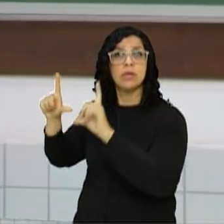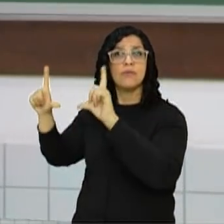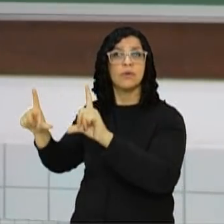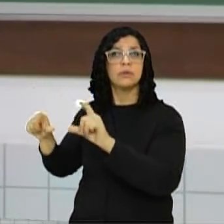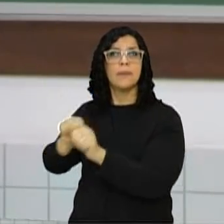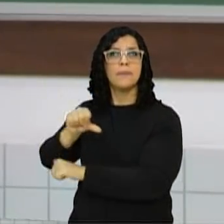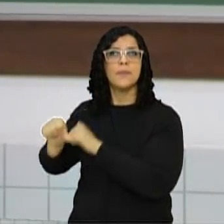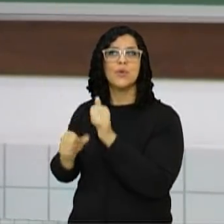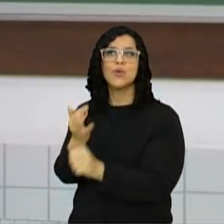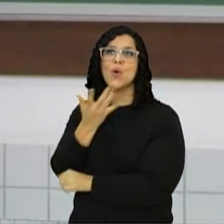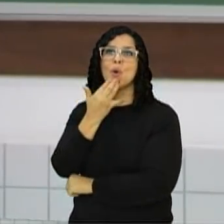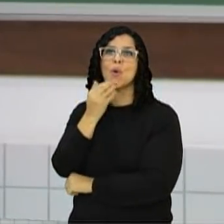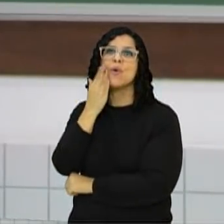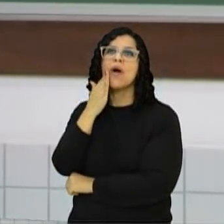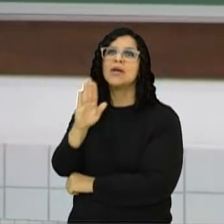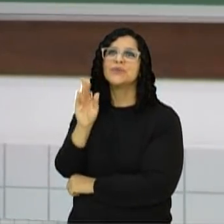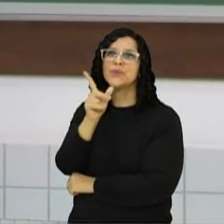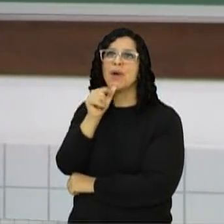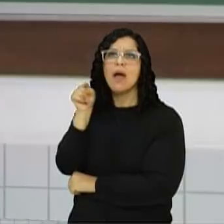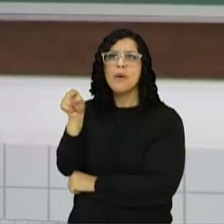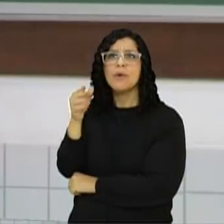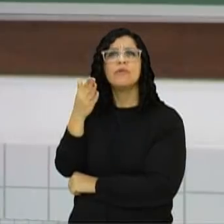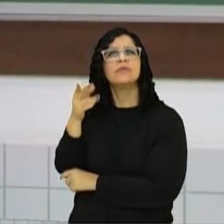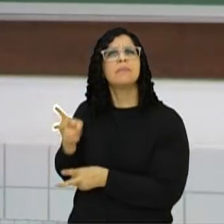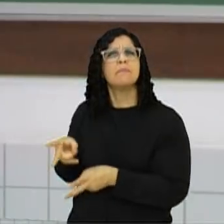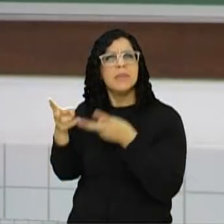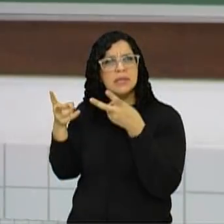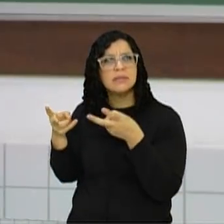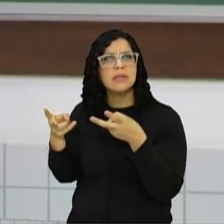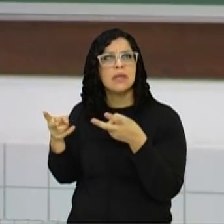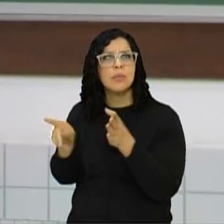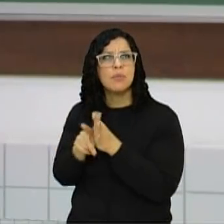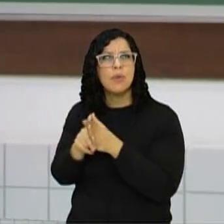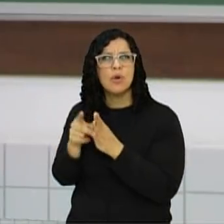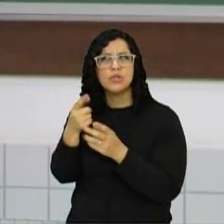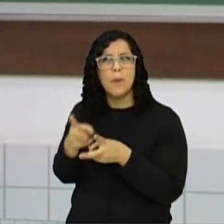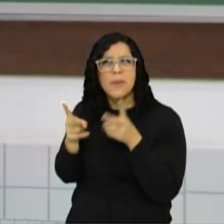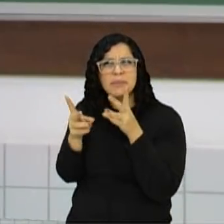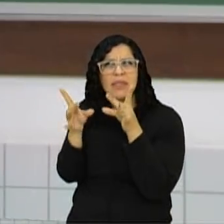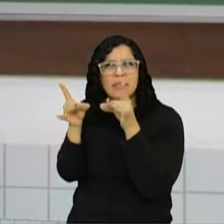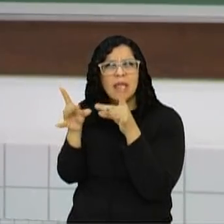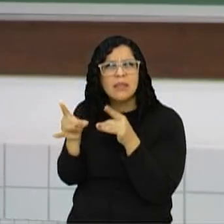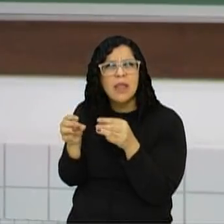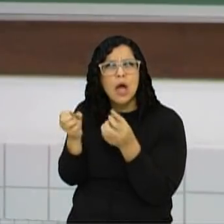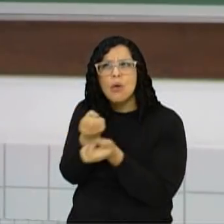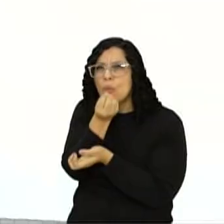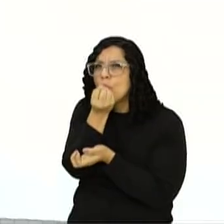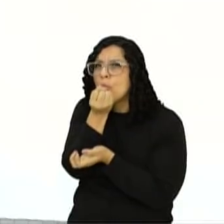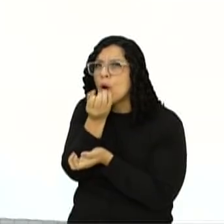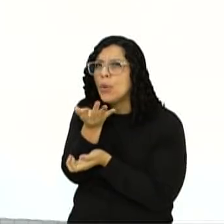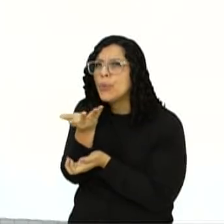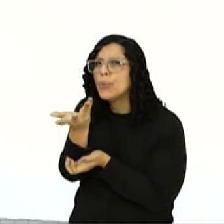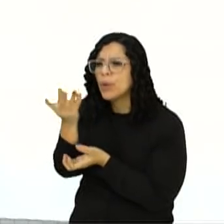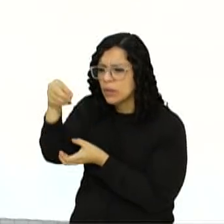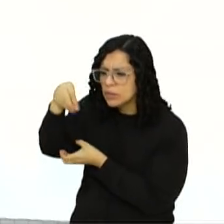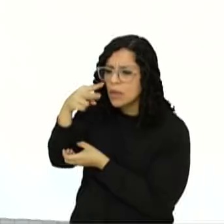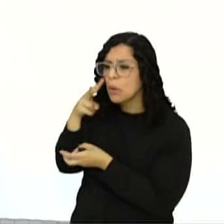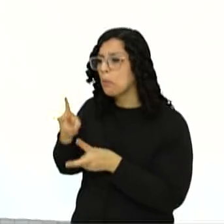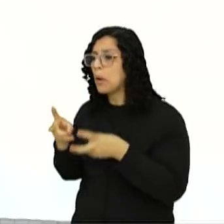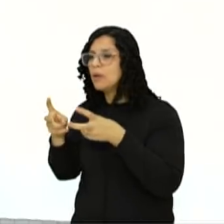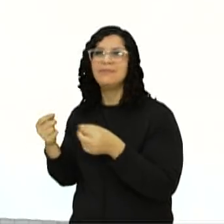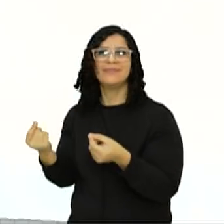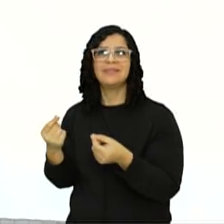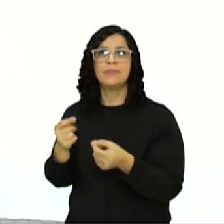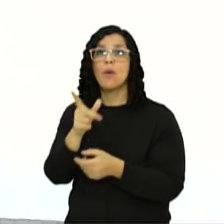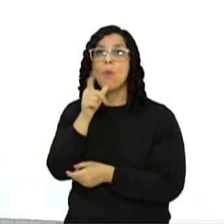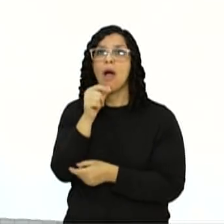cor da água. Mudou? Mas você percebe os grãozinhos desse pozinho ali dentro? Não. Então, quando a